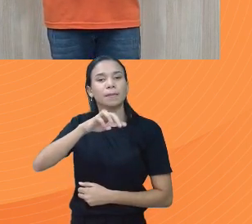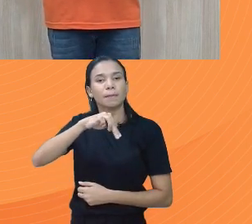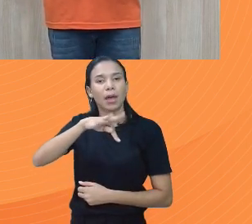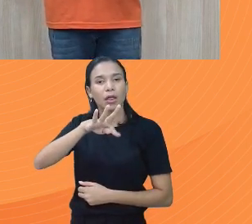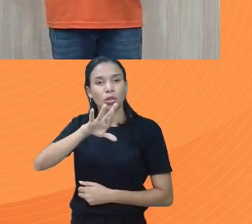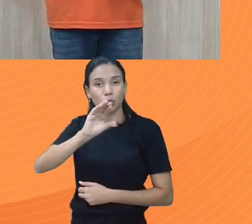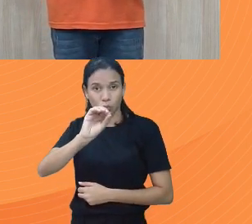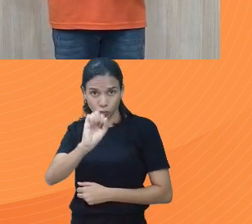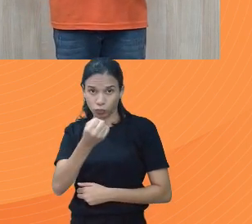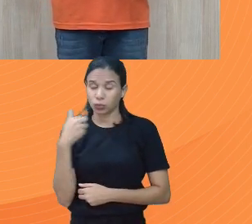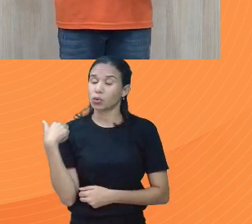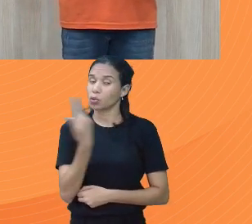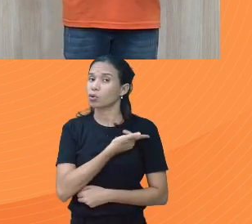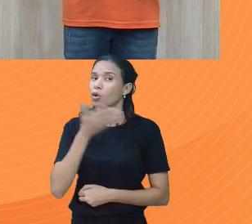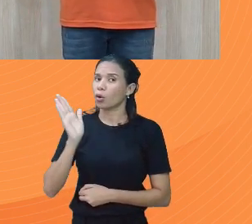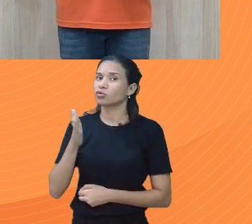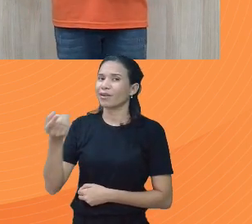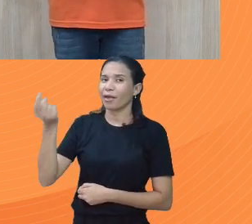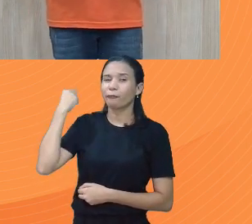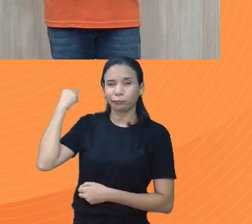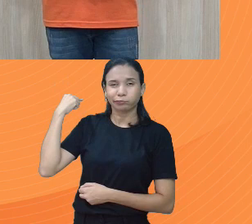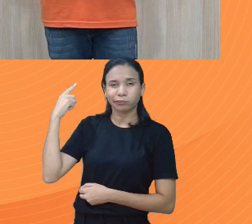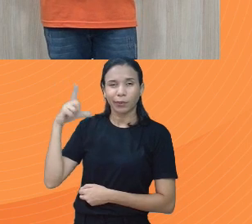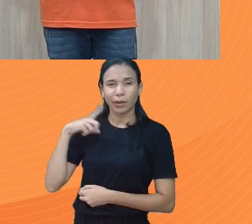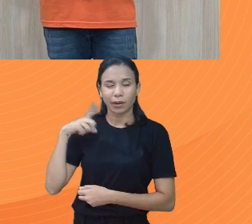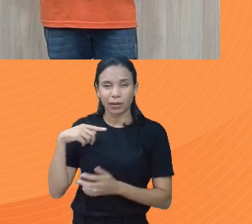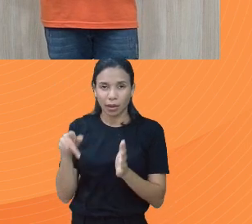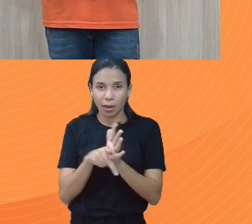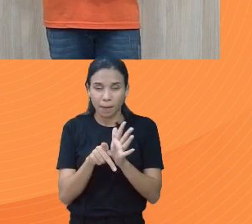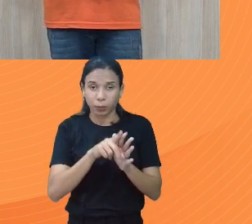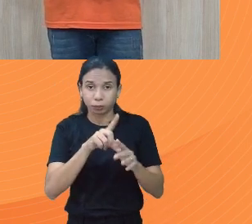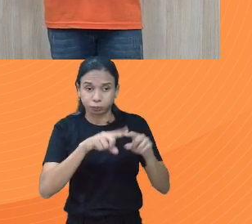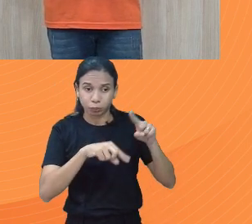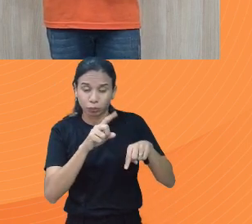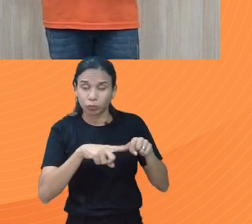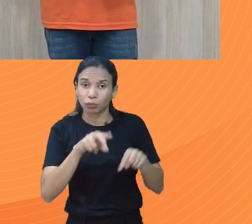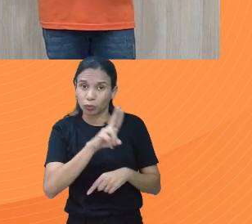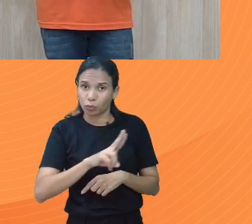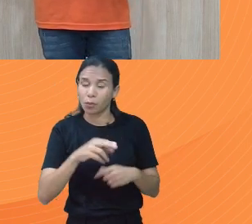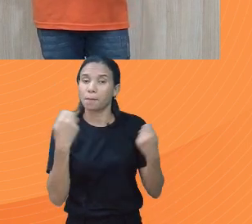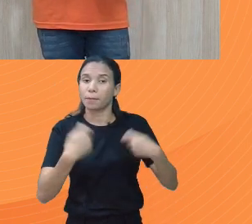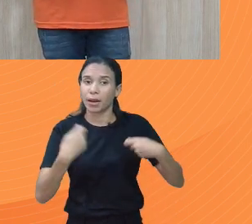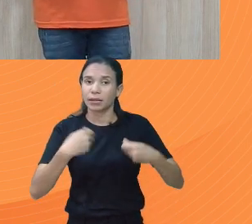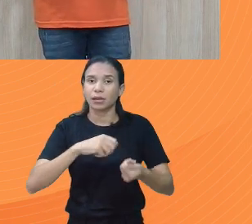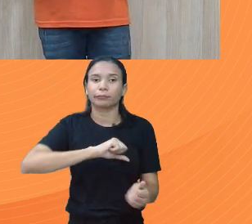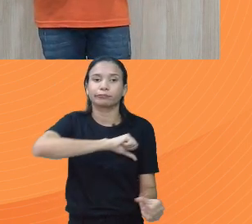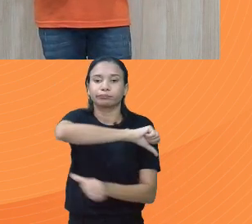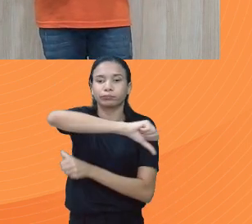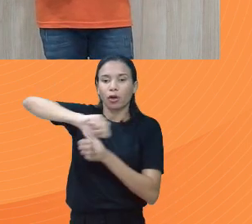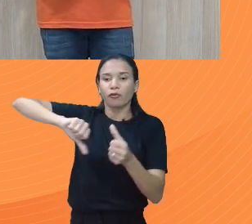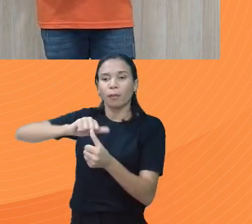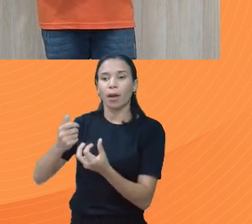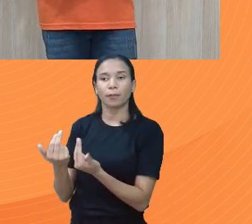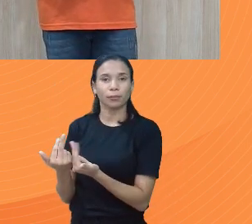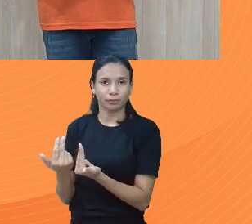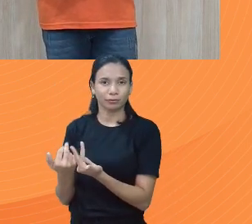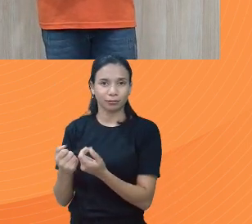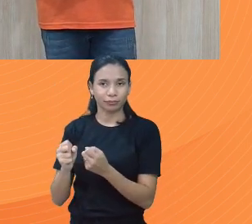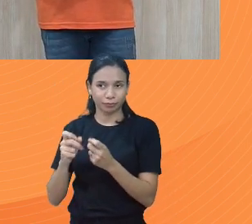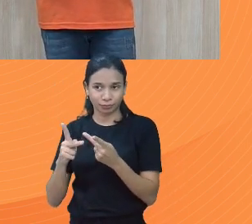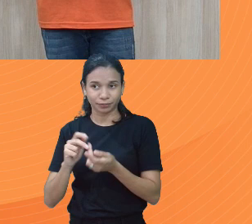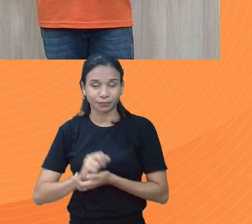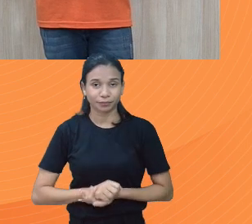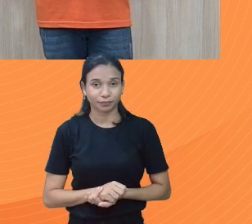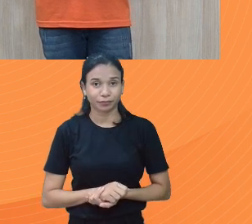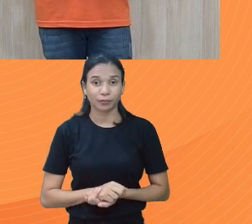gente já teve outras situações, que quando a unidade de medida é diferente, a gente precisa transformar tudo para a mesma unidade de medida,